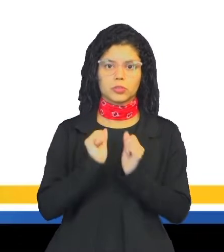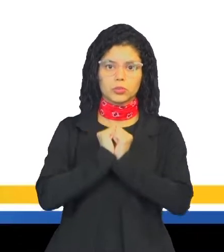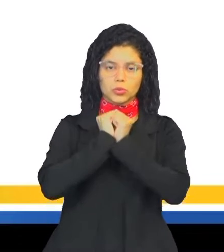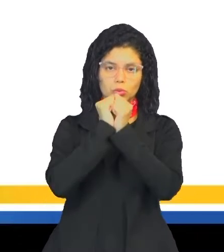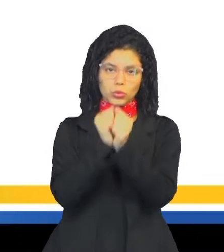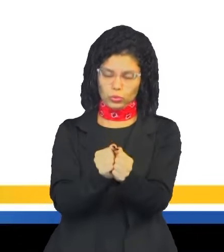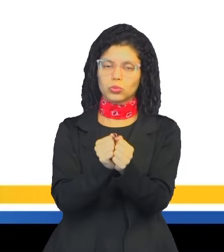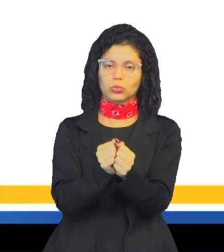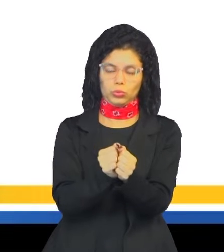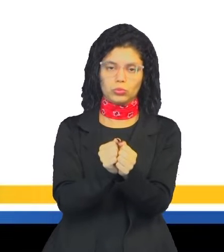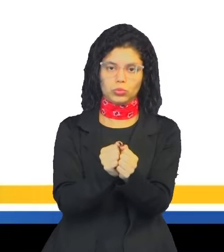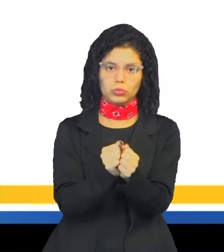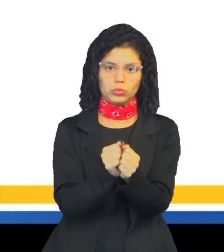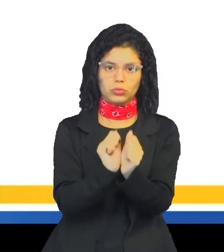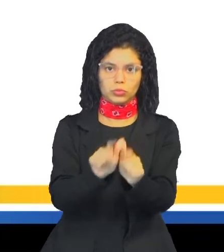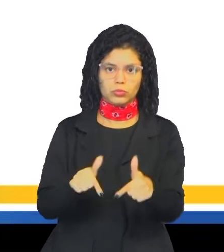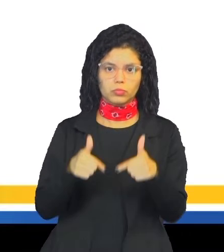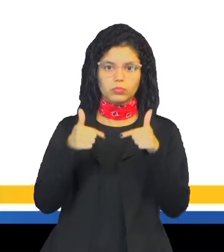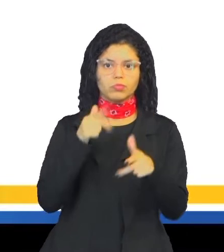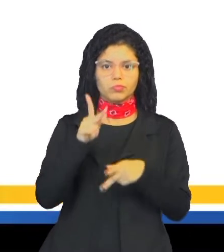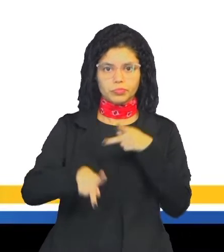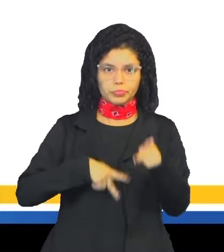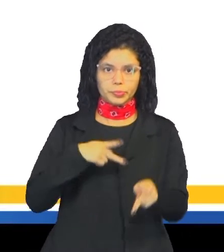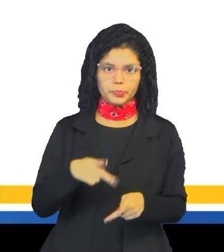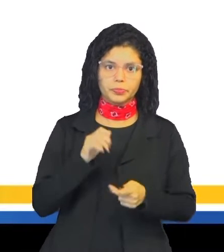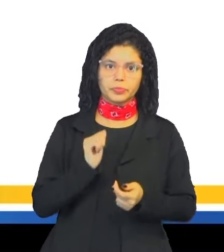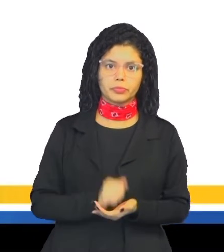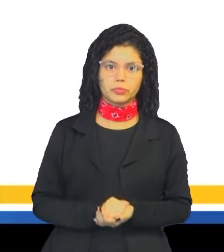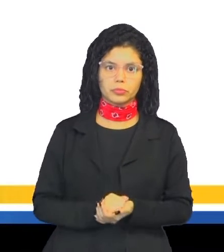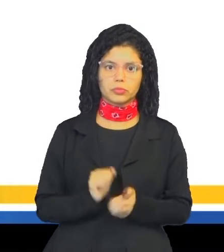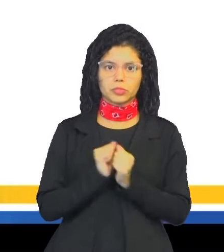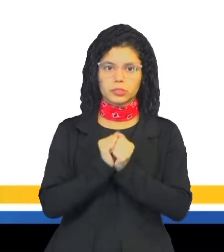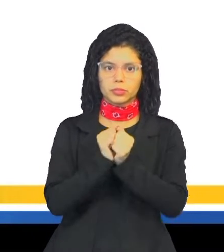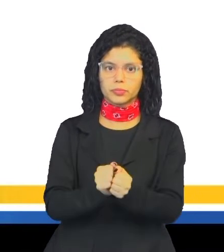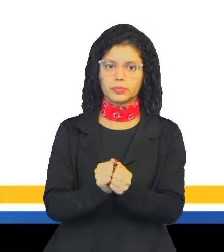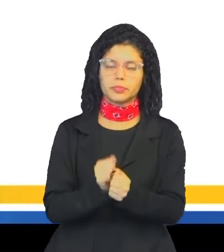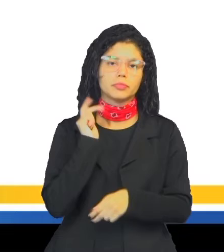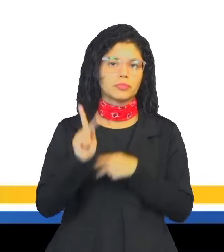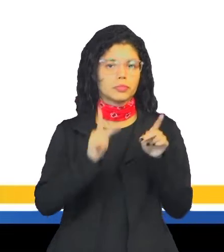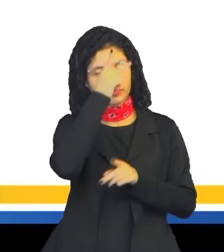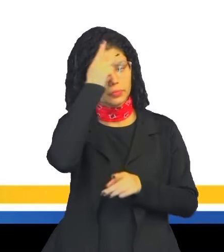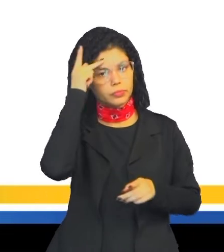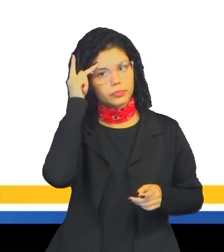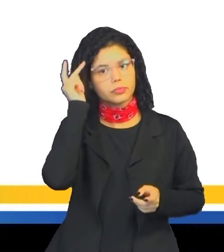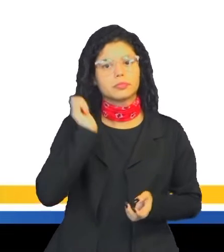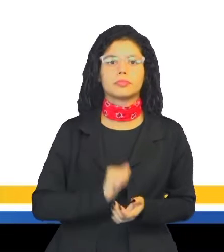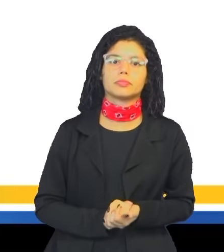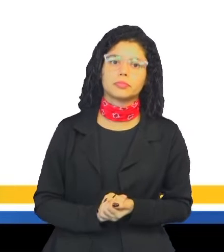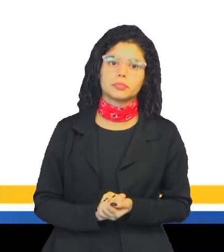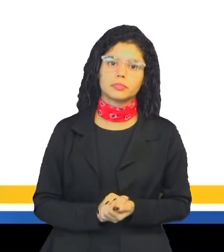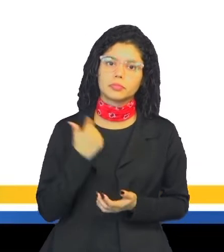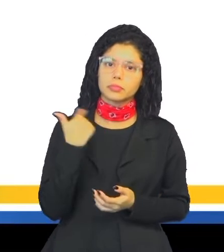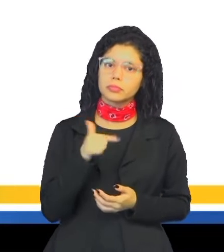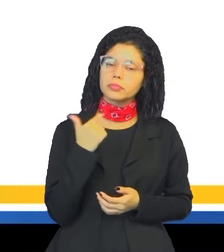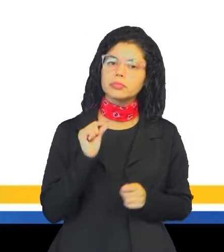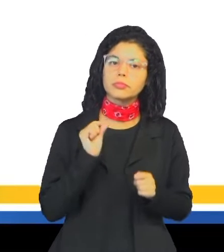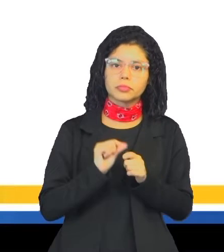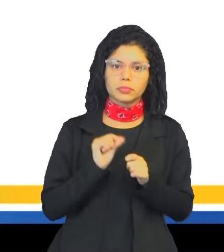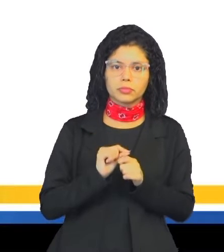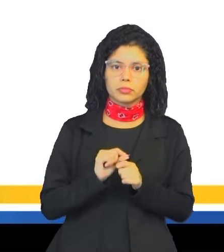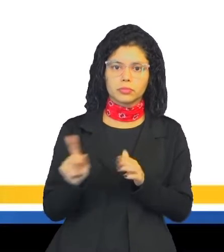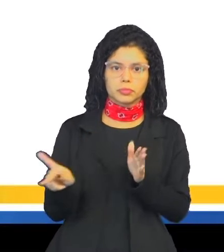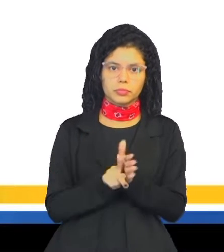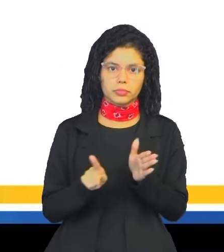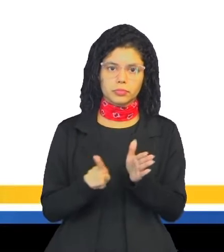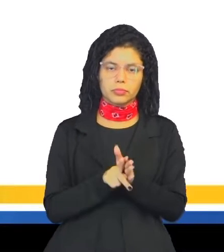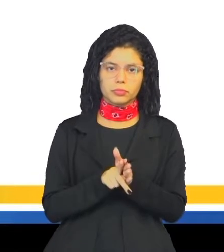né, o acampamento, fortaleza, povoação, né, o aquilombamento, né, o ajuntamento dessas pessoas. Não foi um fenômeno